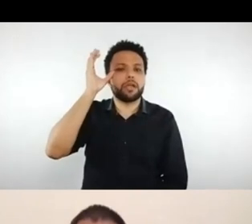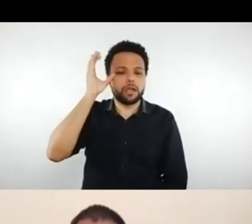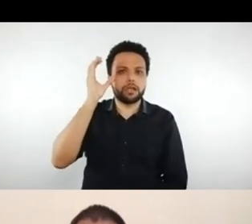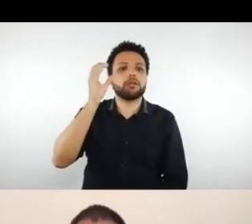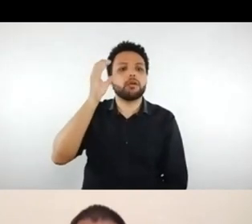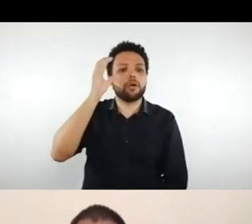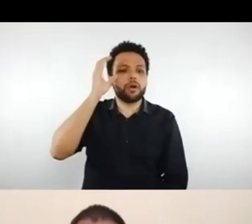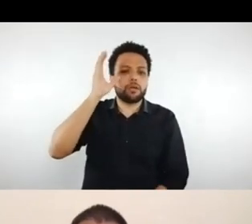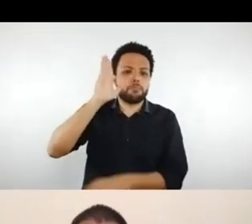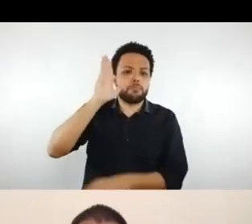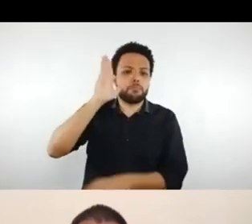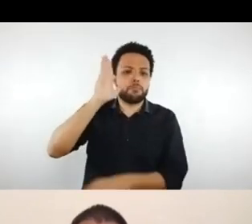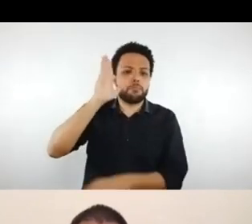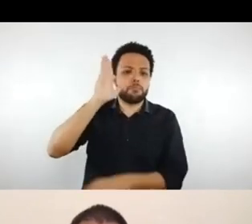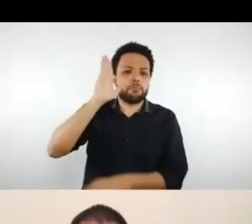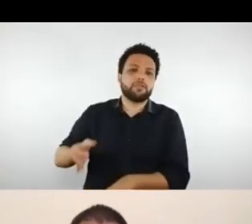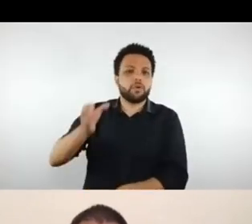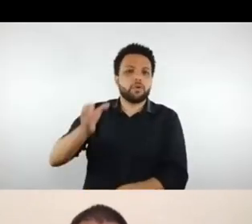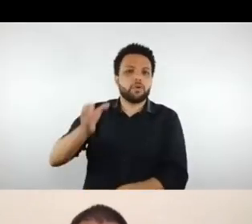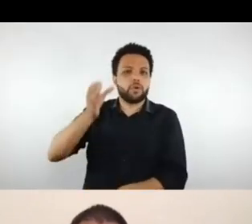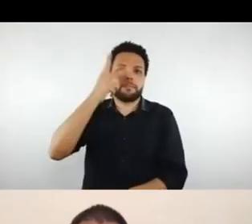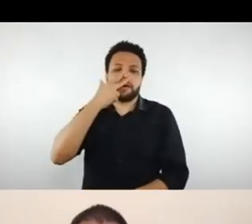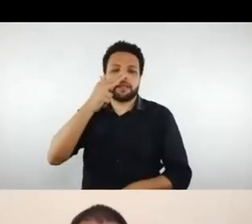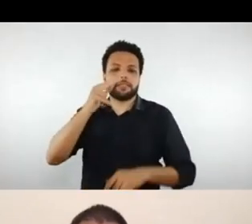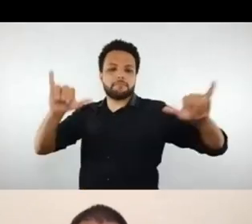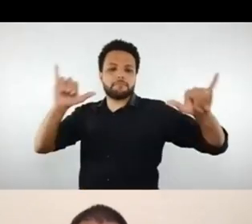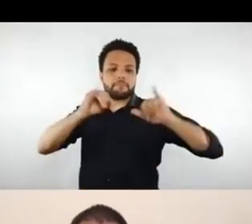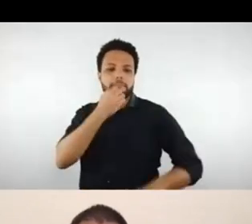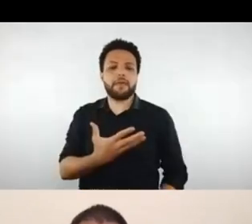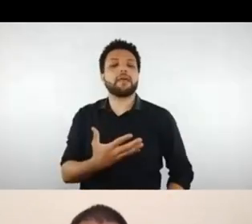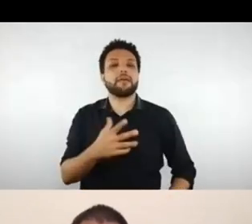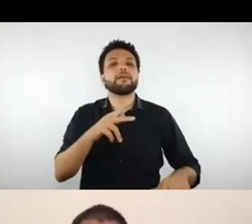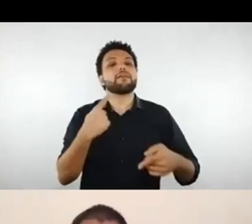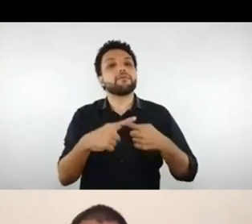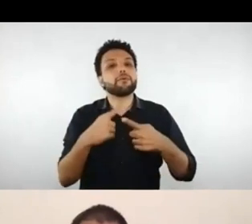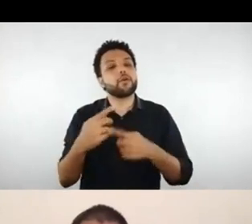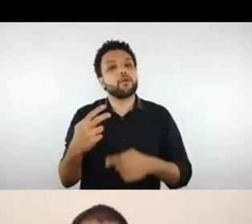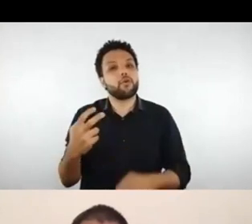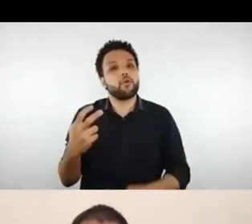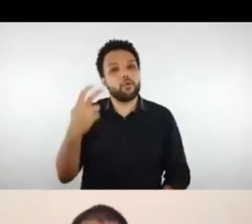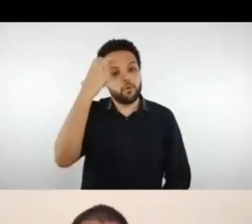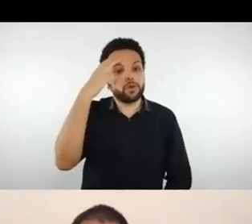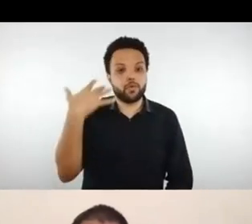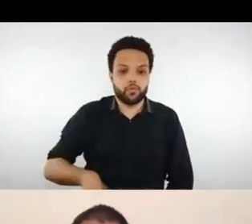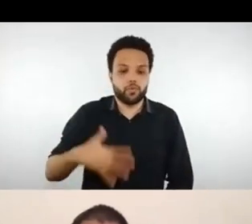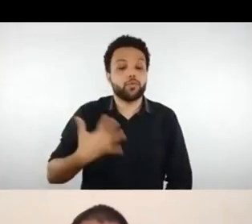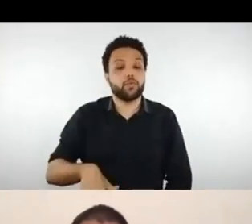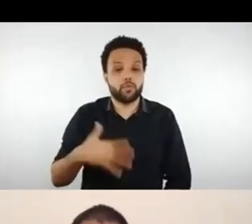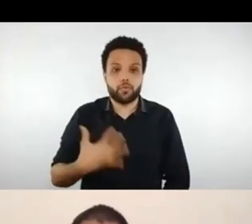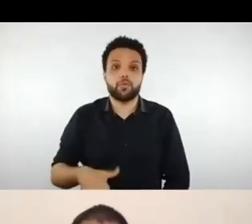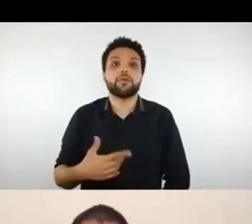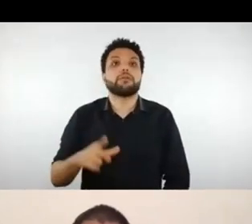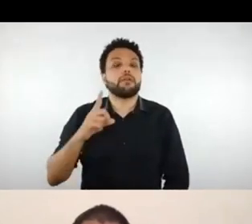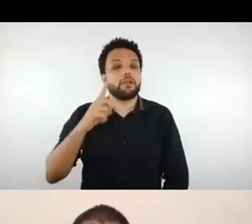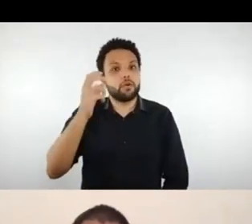bem, eles fizeram um trabalho sensacional de posicionamento de imagem da Coreia através da cultura, muito bacana. Né?